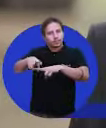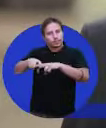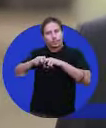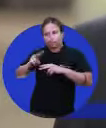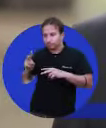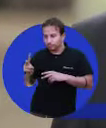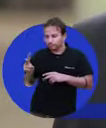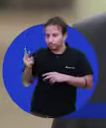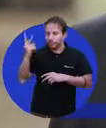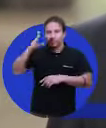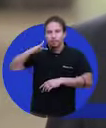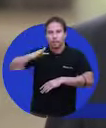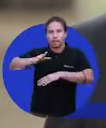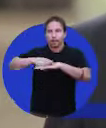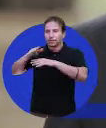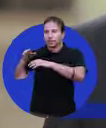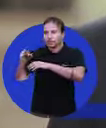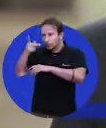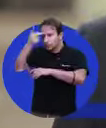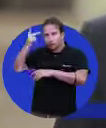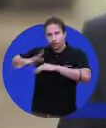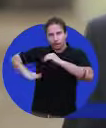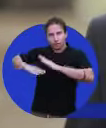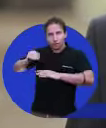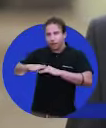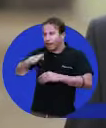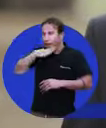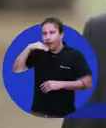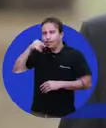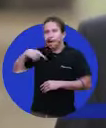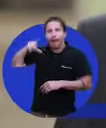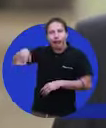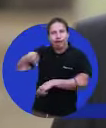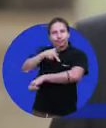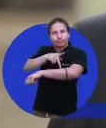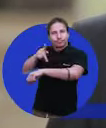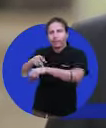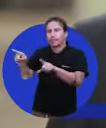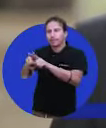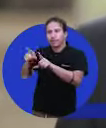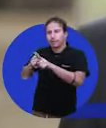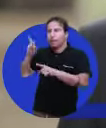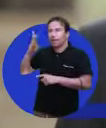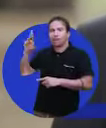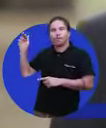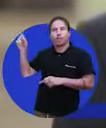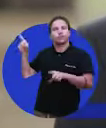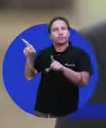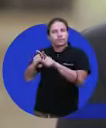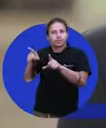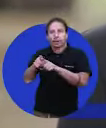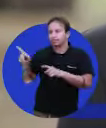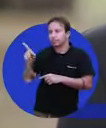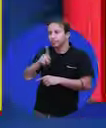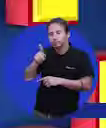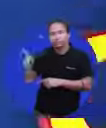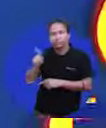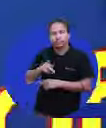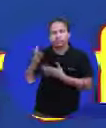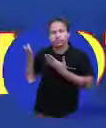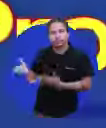para valorizar ainda mais os nossos educadores, nada melhor do que a Béia, que é pedagoga, e o Brás Paulo, que também é